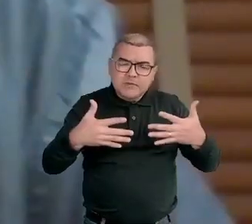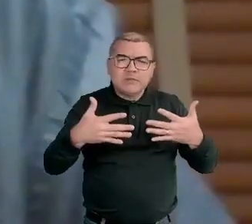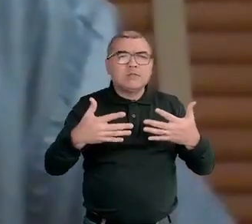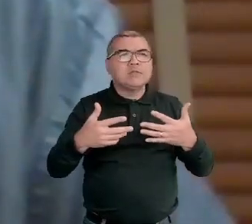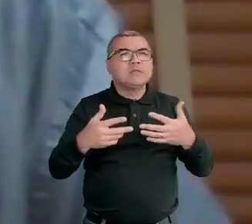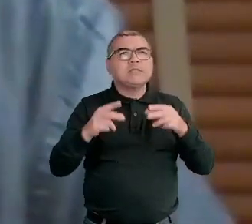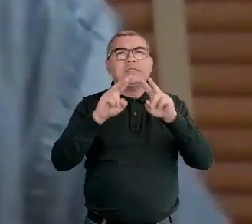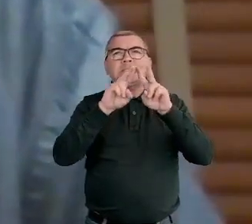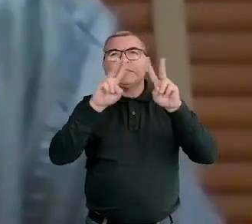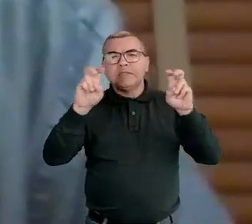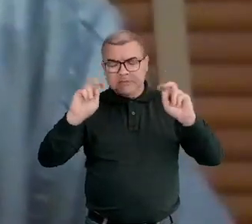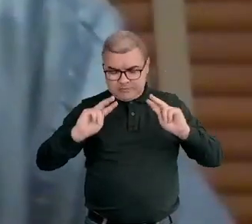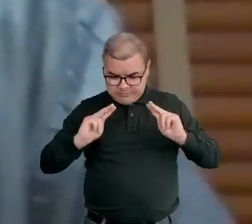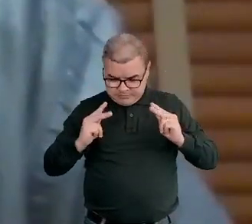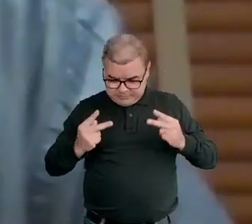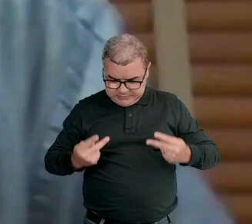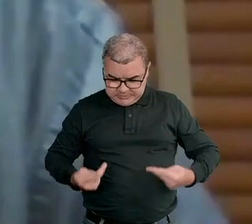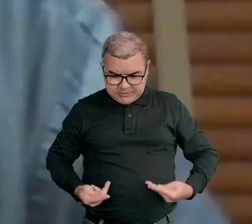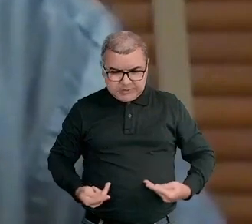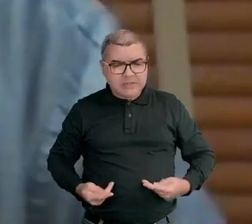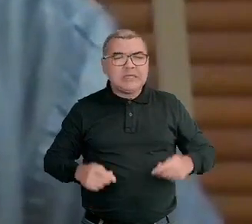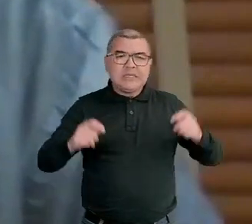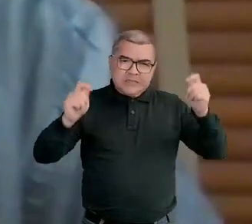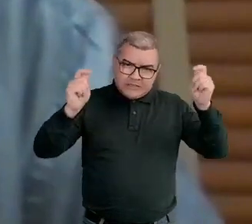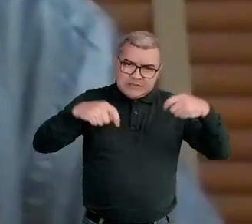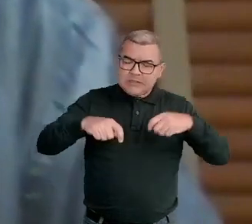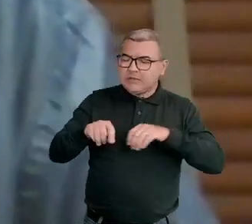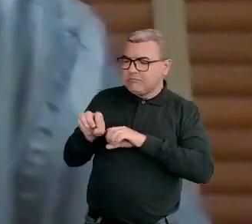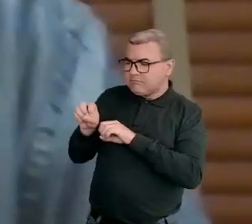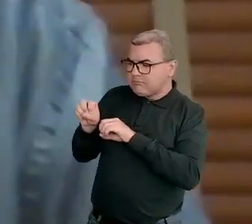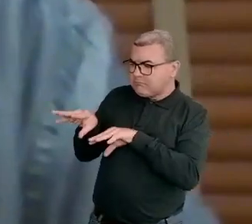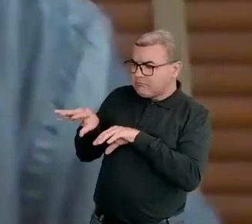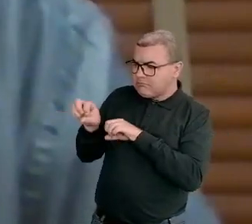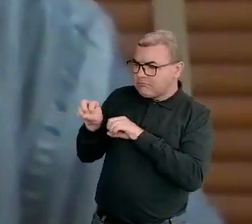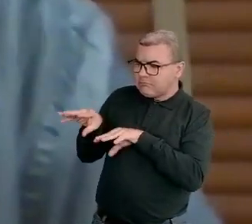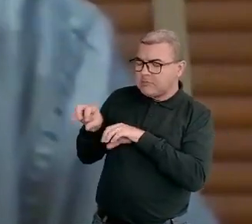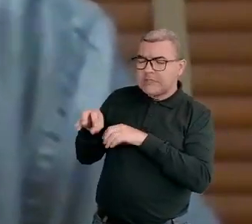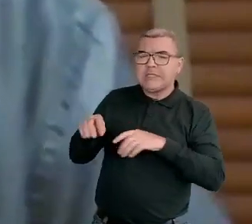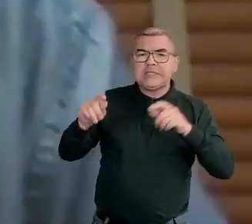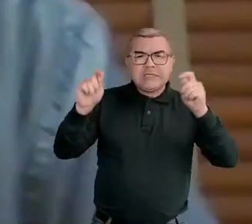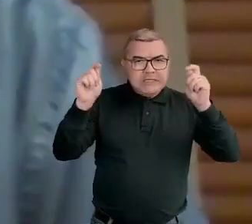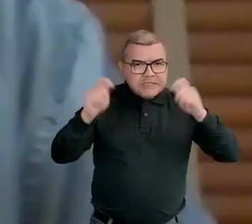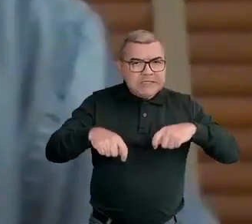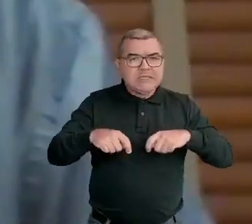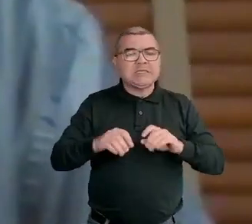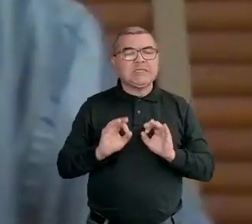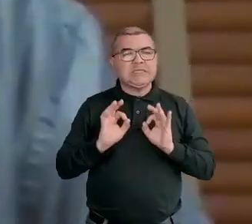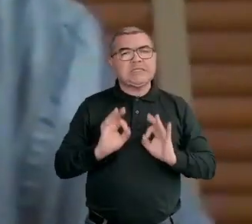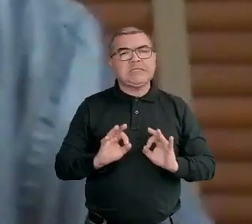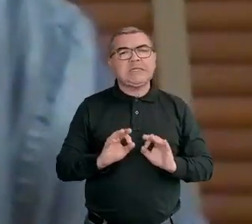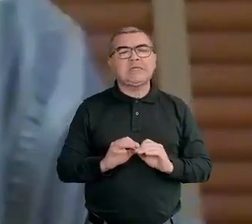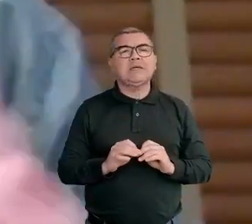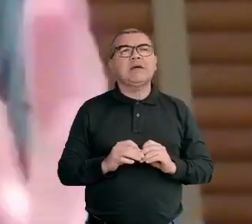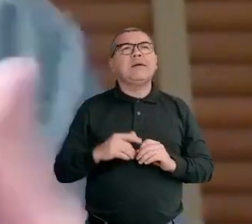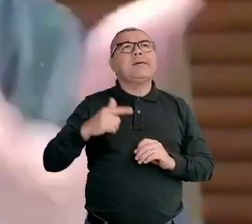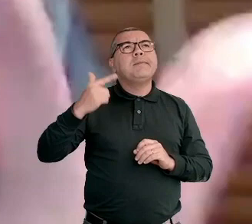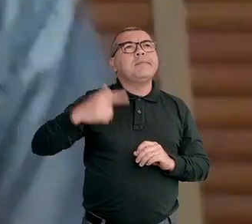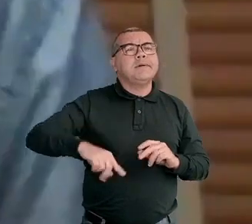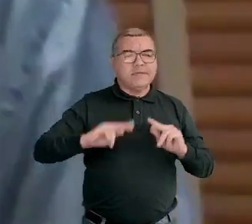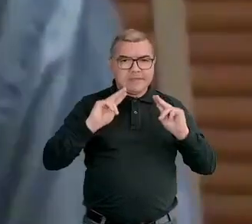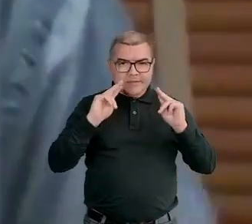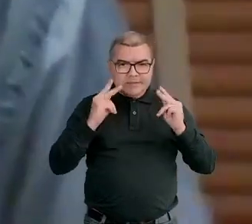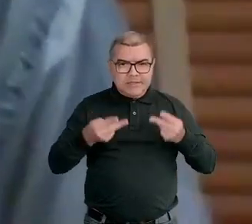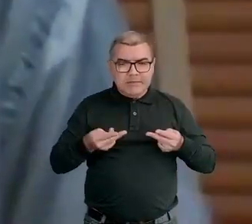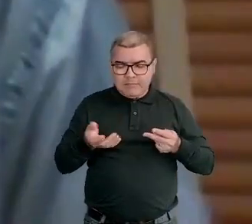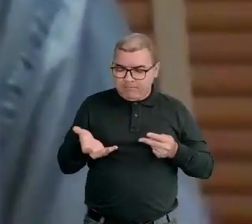os conceitos de humanidades podem ser transmitidos sem sombra de dúvidas, eles podem ser ensinados, eles podem